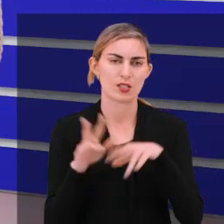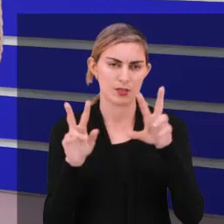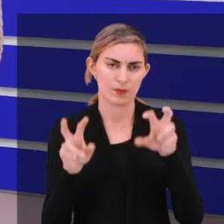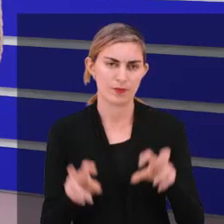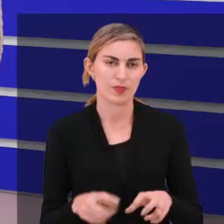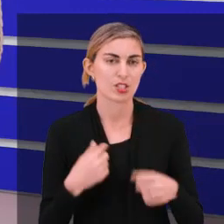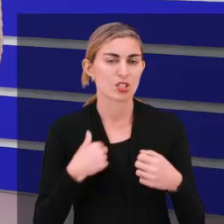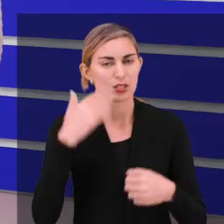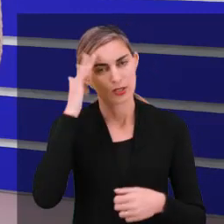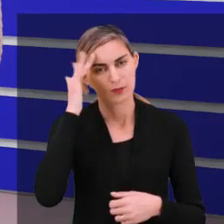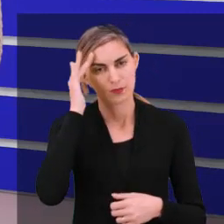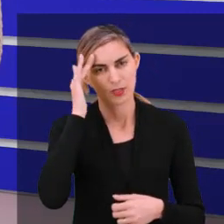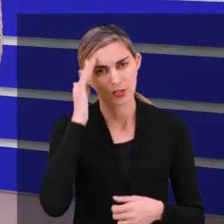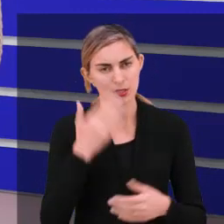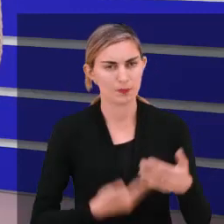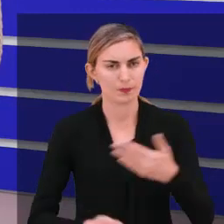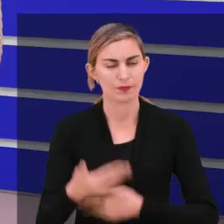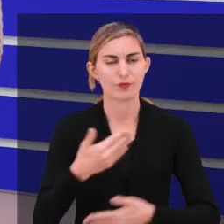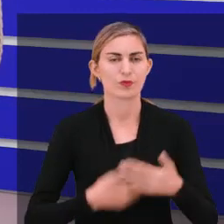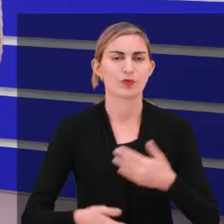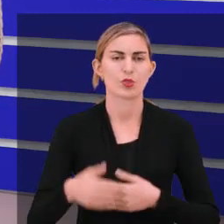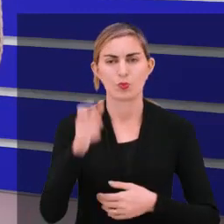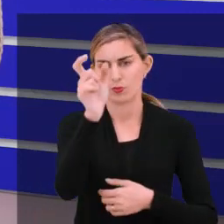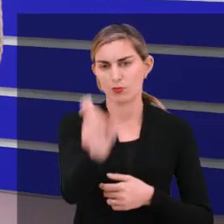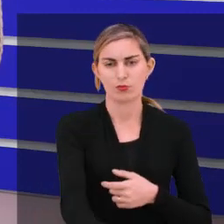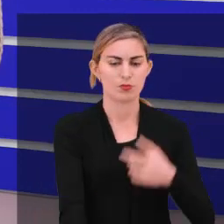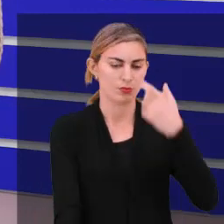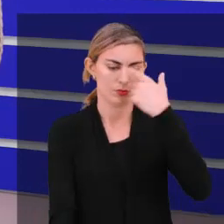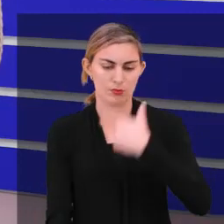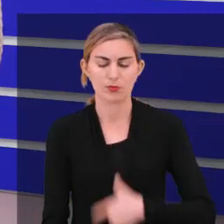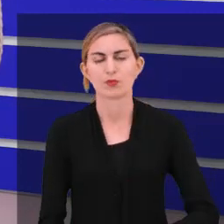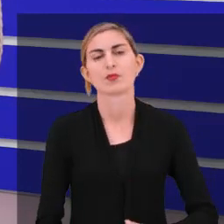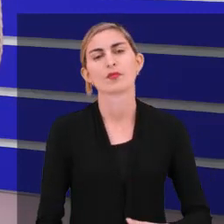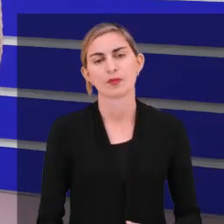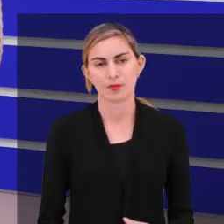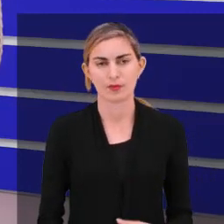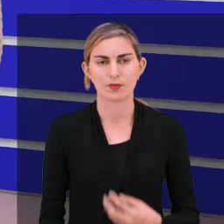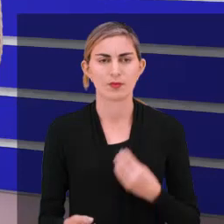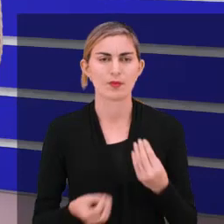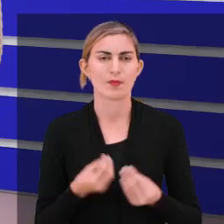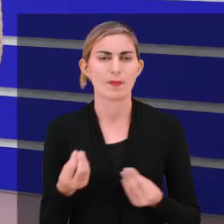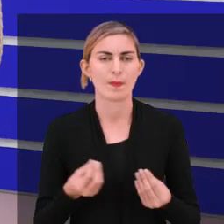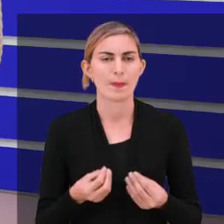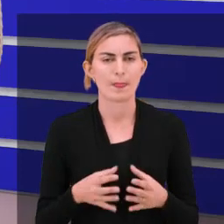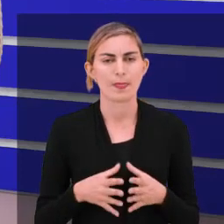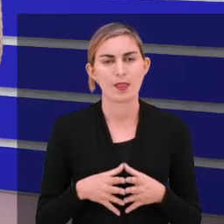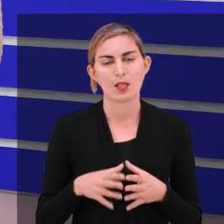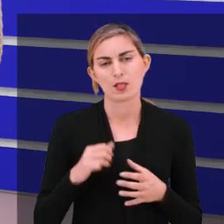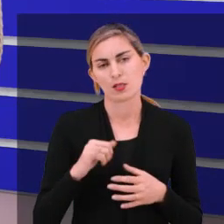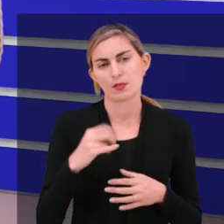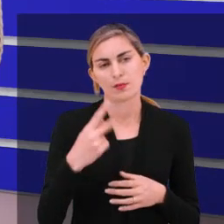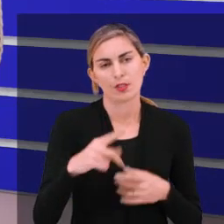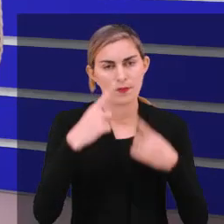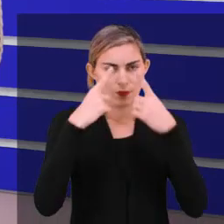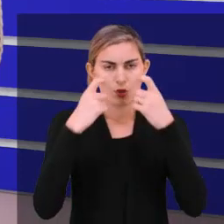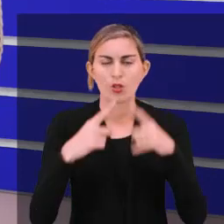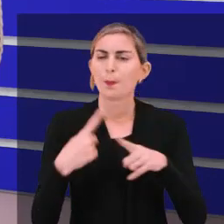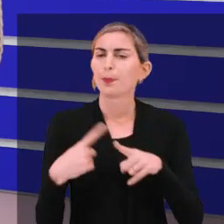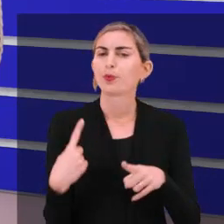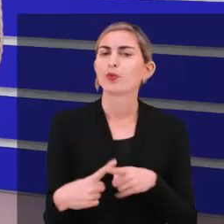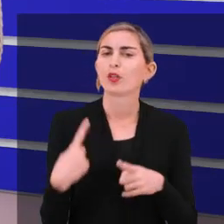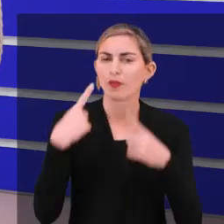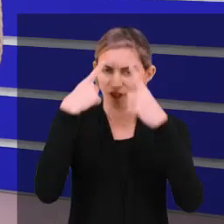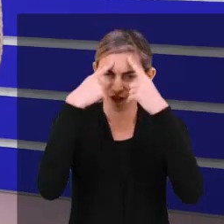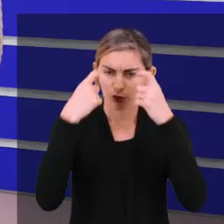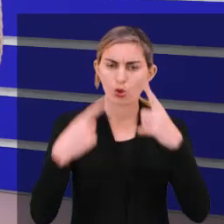gente tenta entender o outro, né? O ser do outro, como ele é, né? Se ele é violento, por que